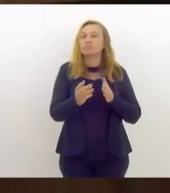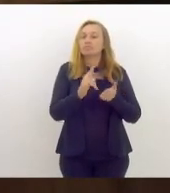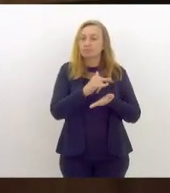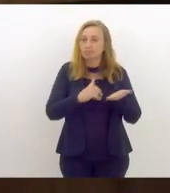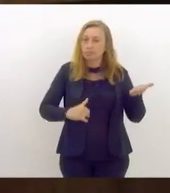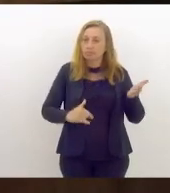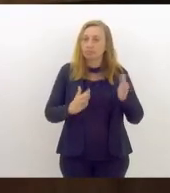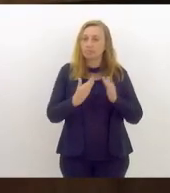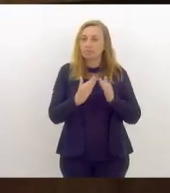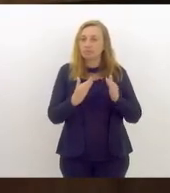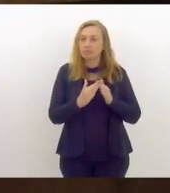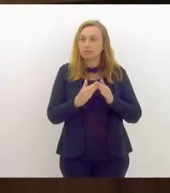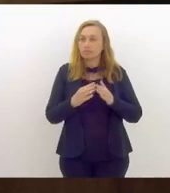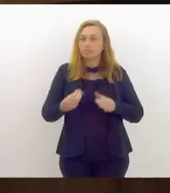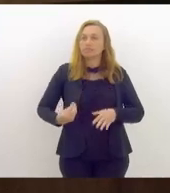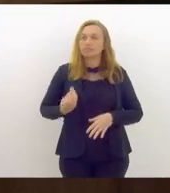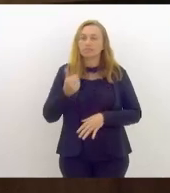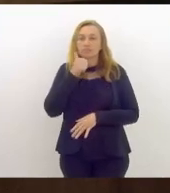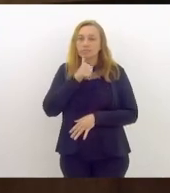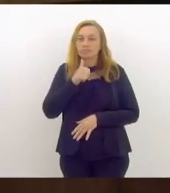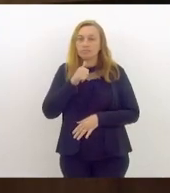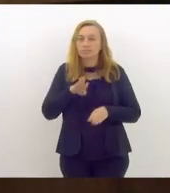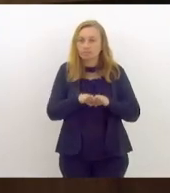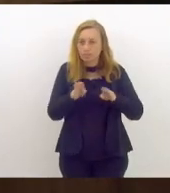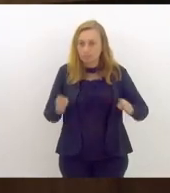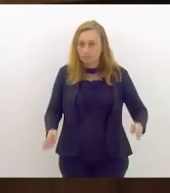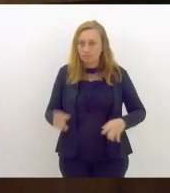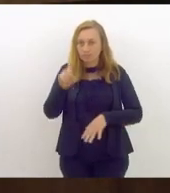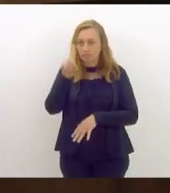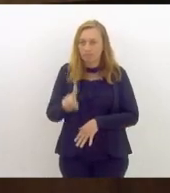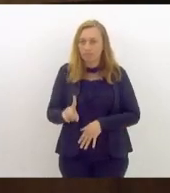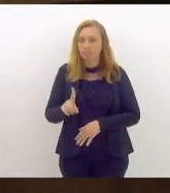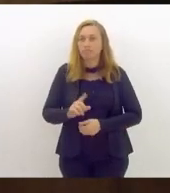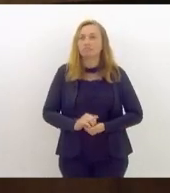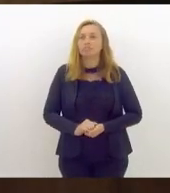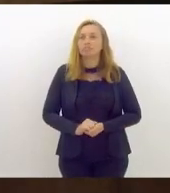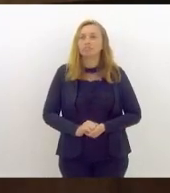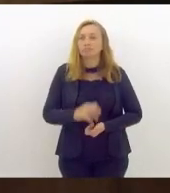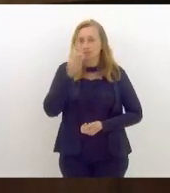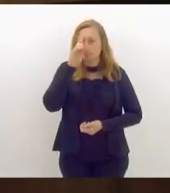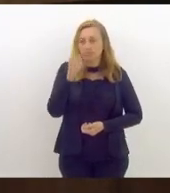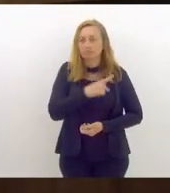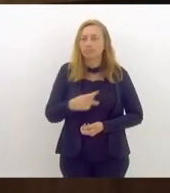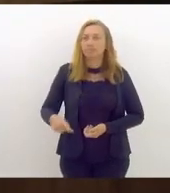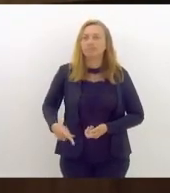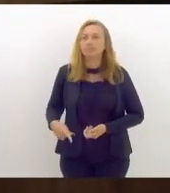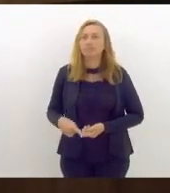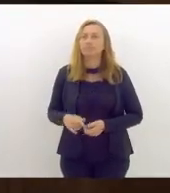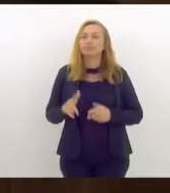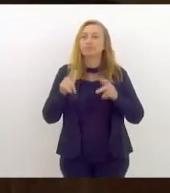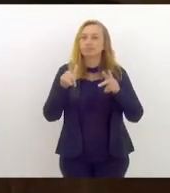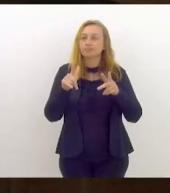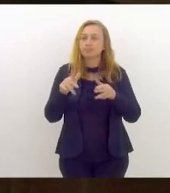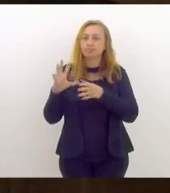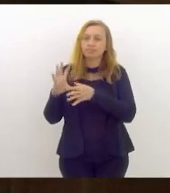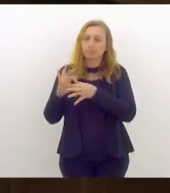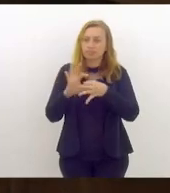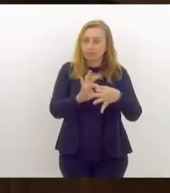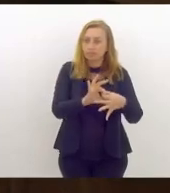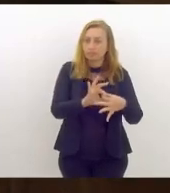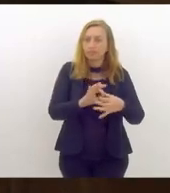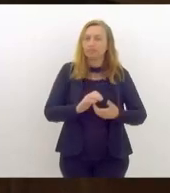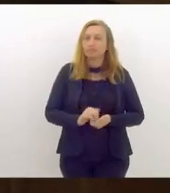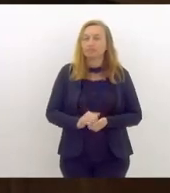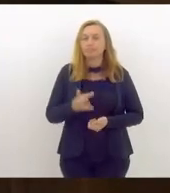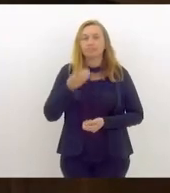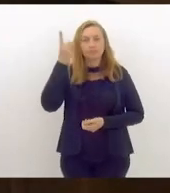da participação da mulher na composição da mesa diretora. Senhor presidente, na mesma linha,